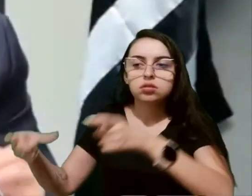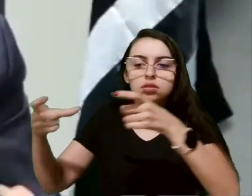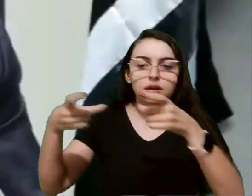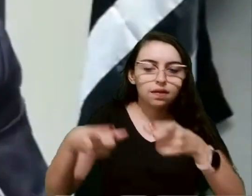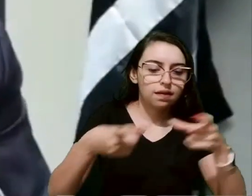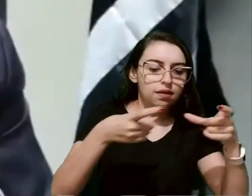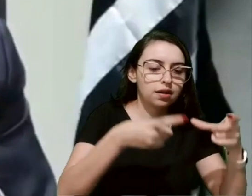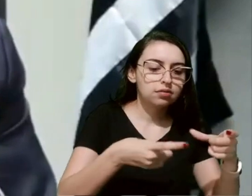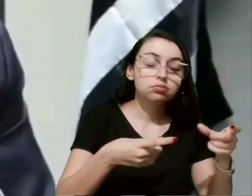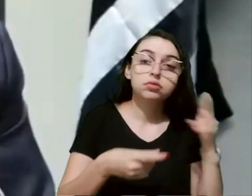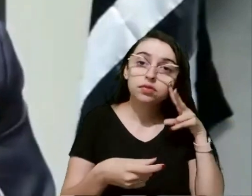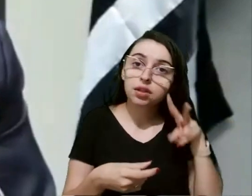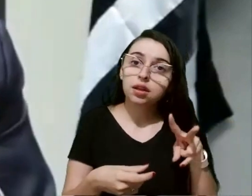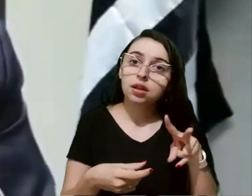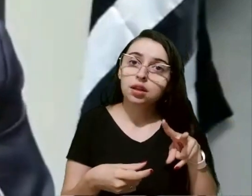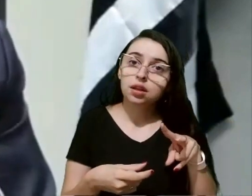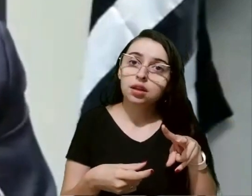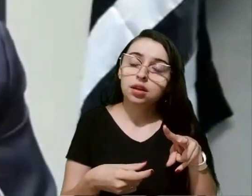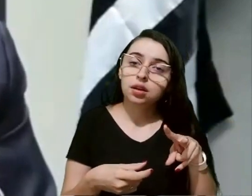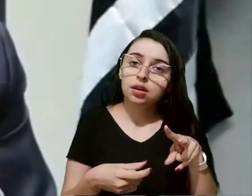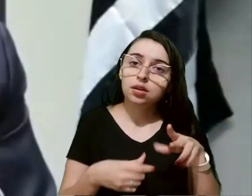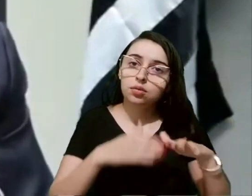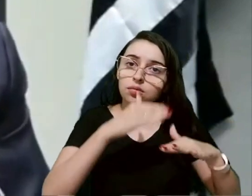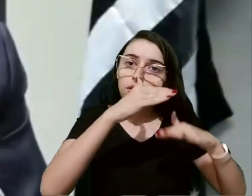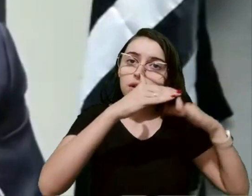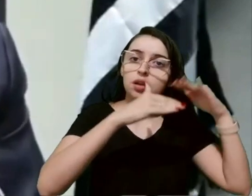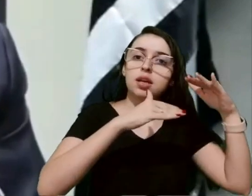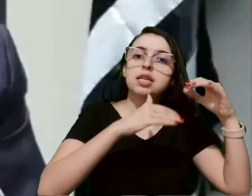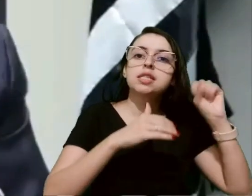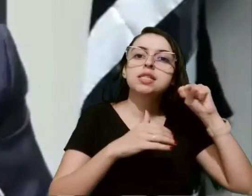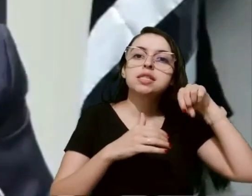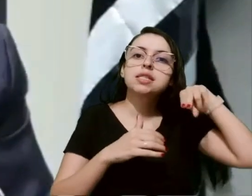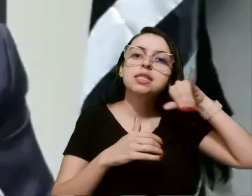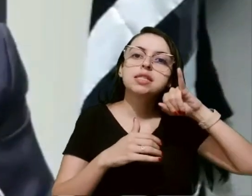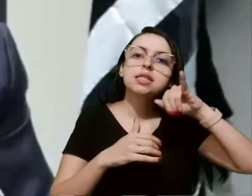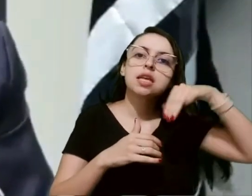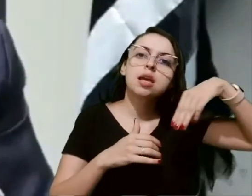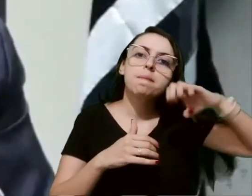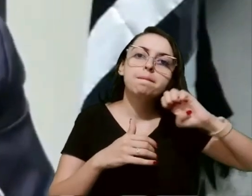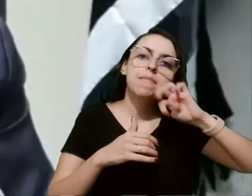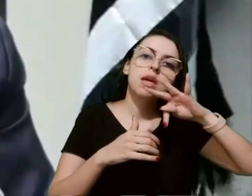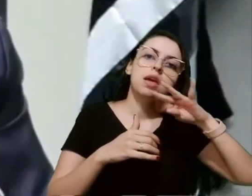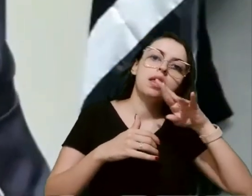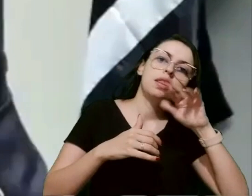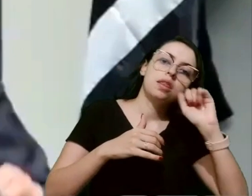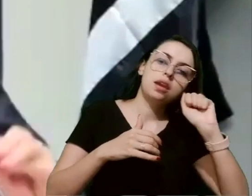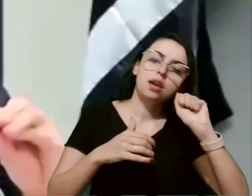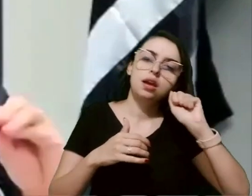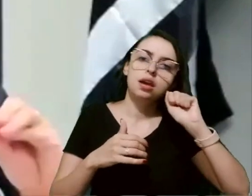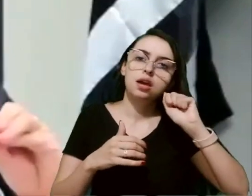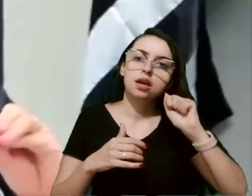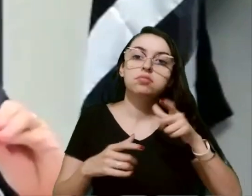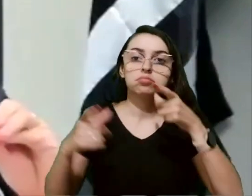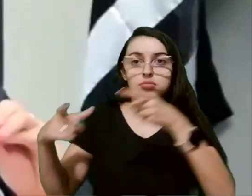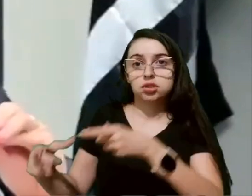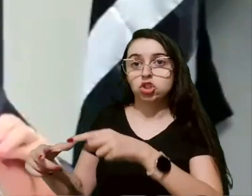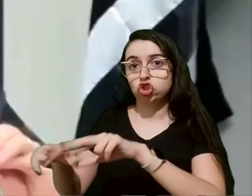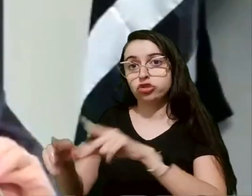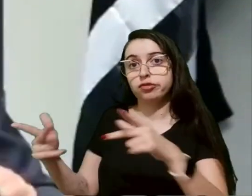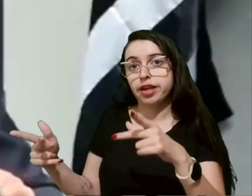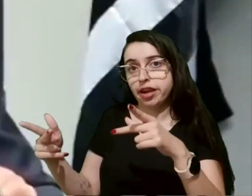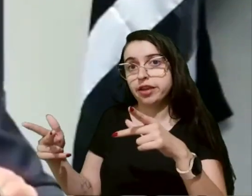por câmara, havia uma elevada assimetria. Ou seja, você tem câmaras que